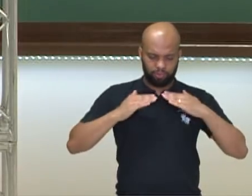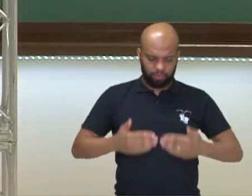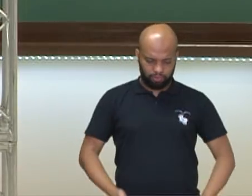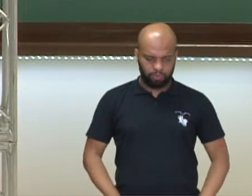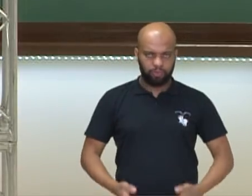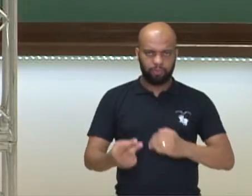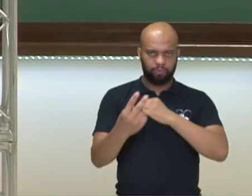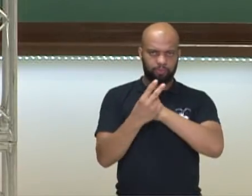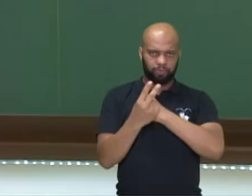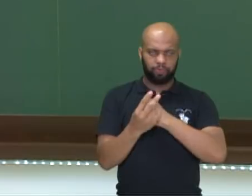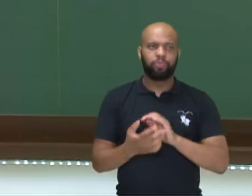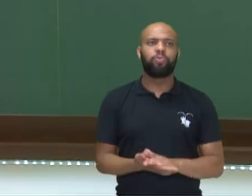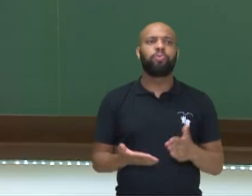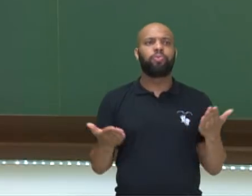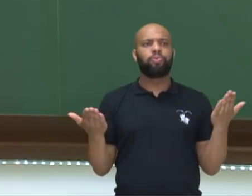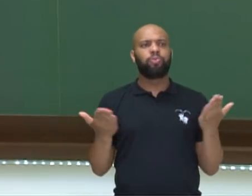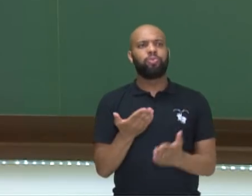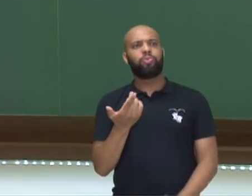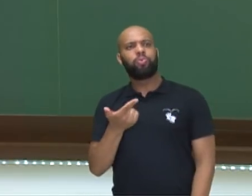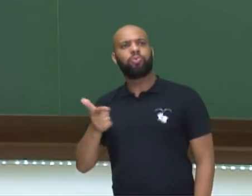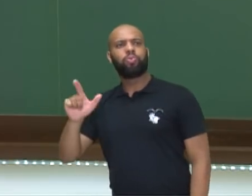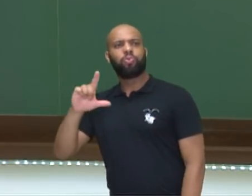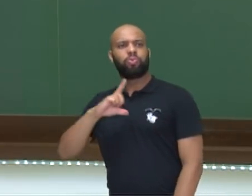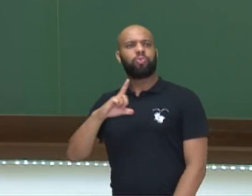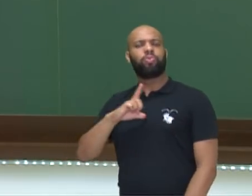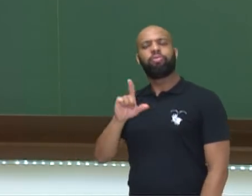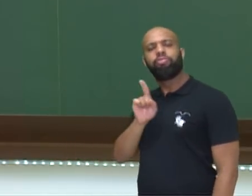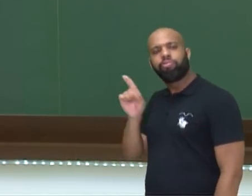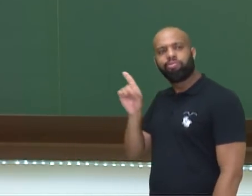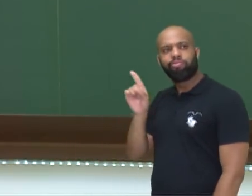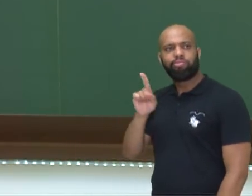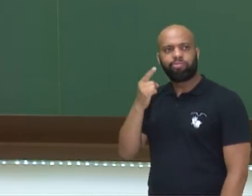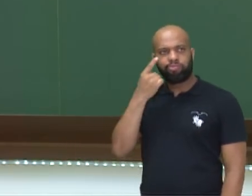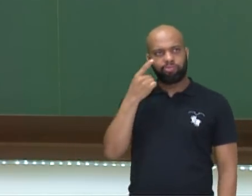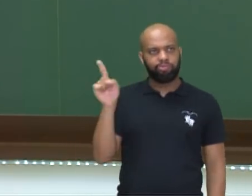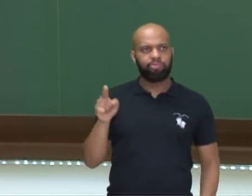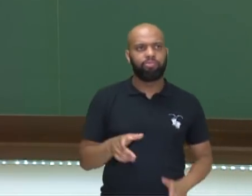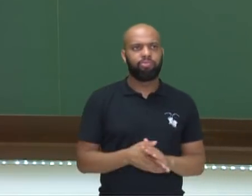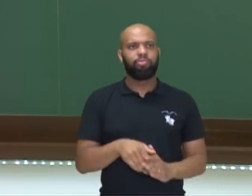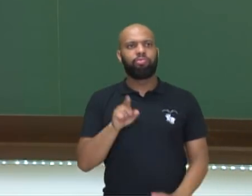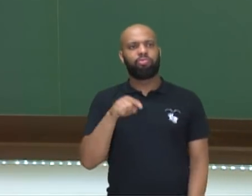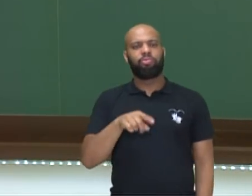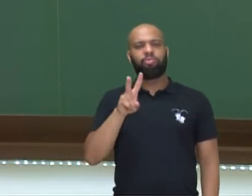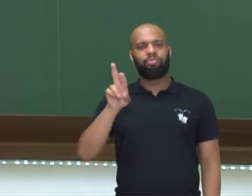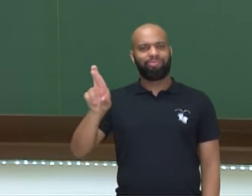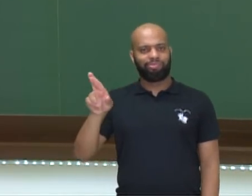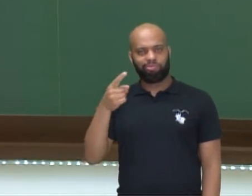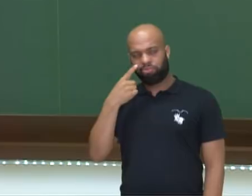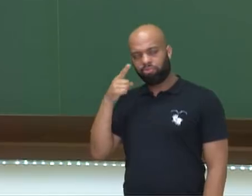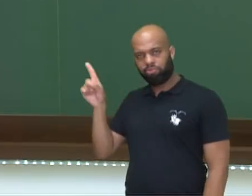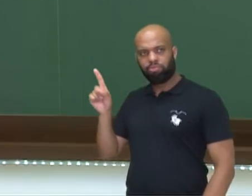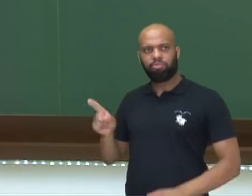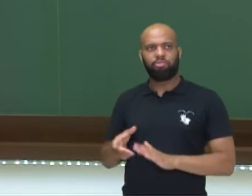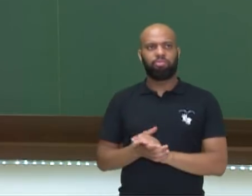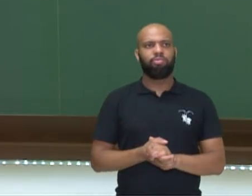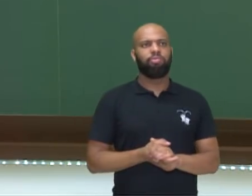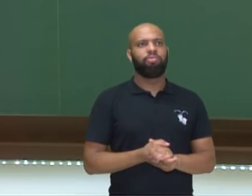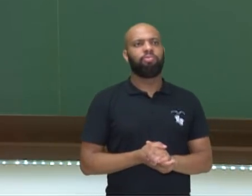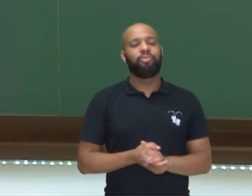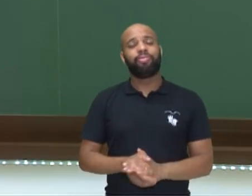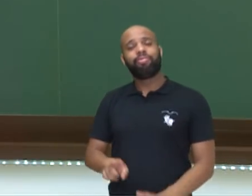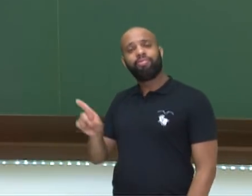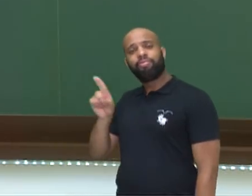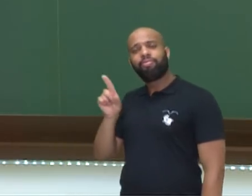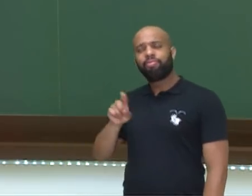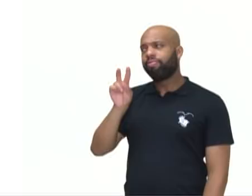ok? Um outro equipamento muito interessante é esse daqui, o Virtuix Omni Active.